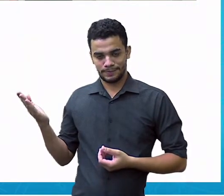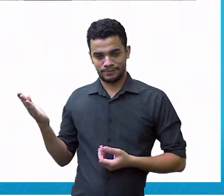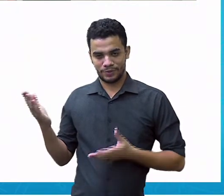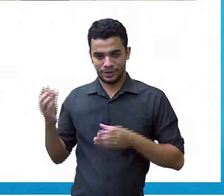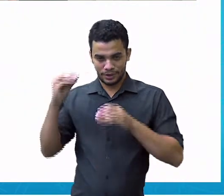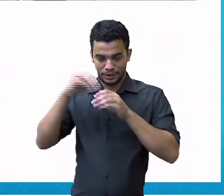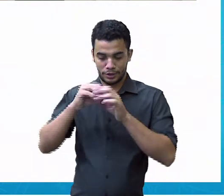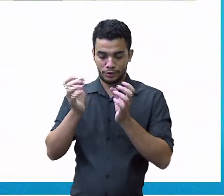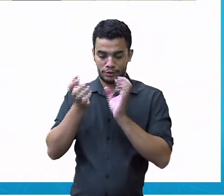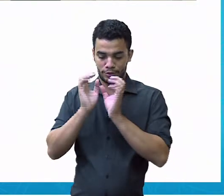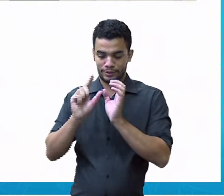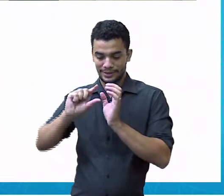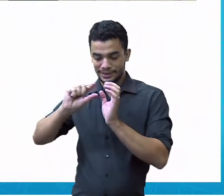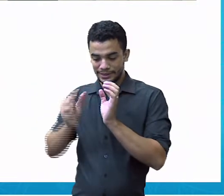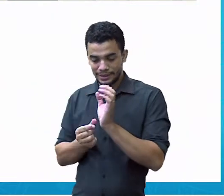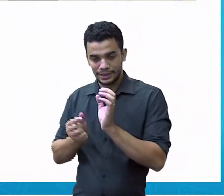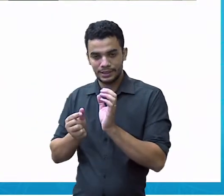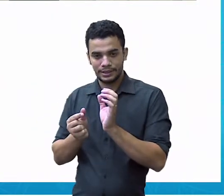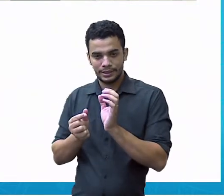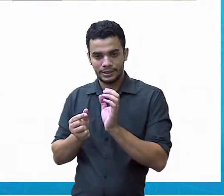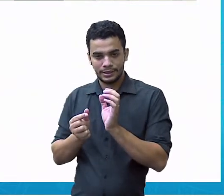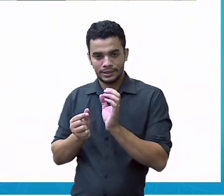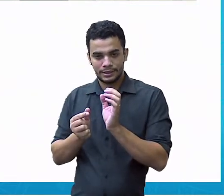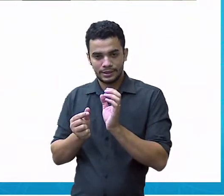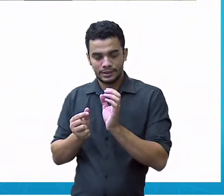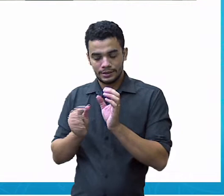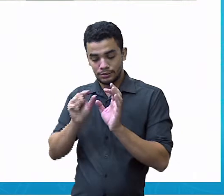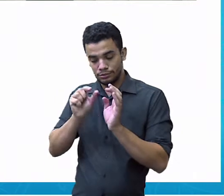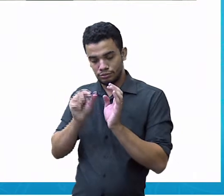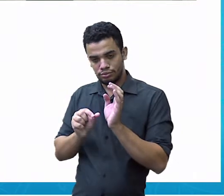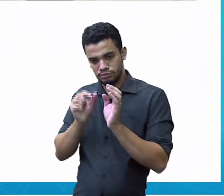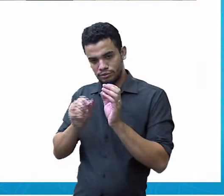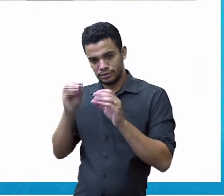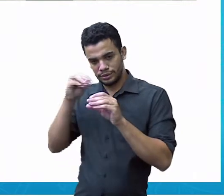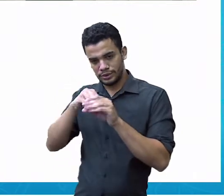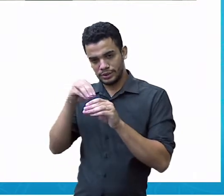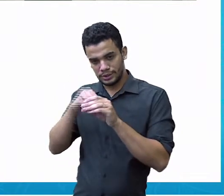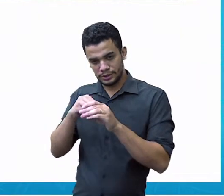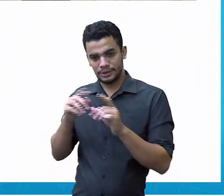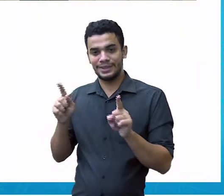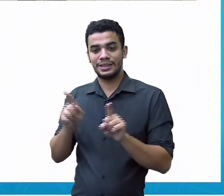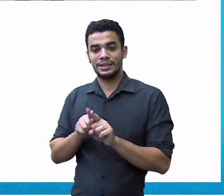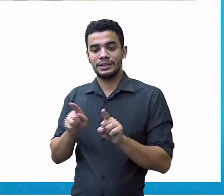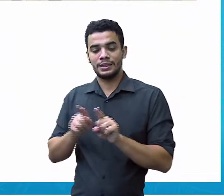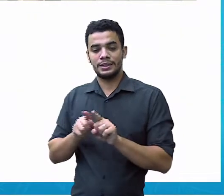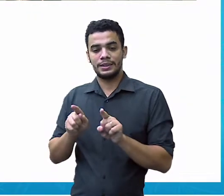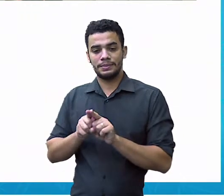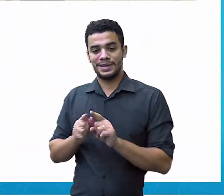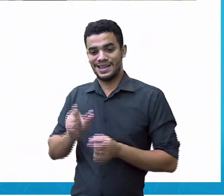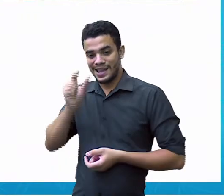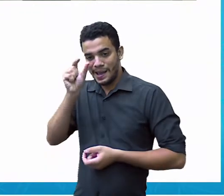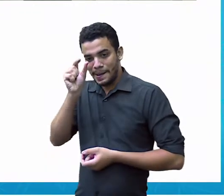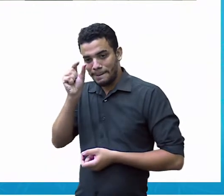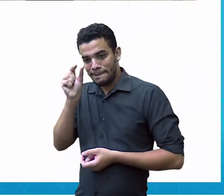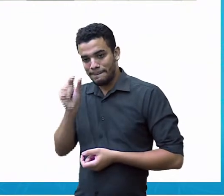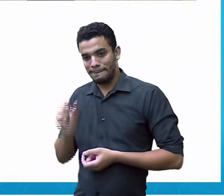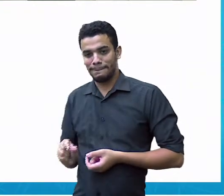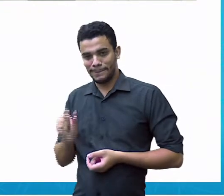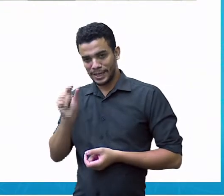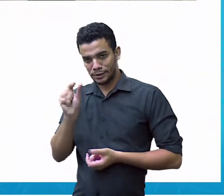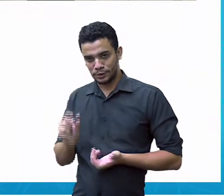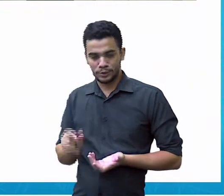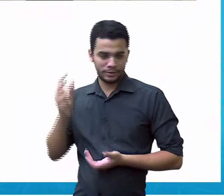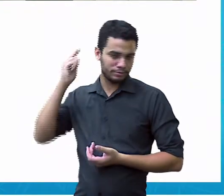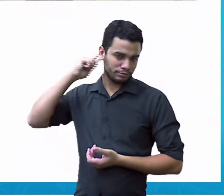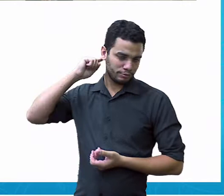nervos? Garantir a comunicação entre o sistema nervoso central e os